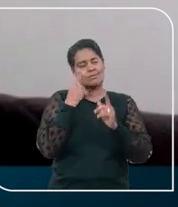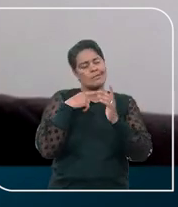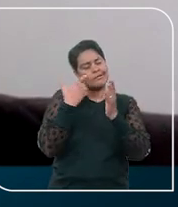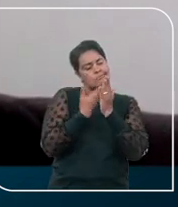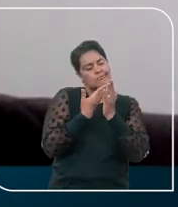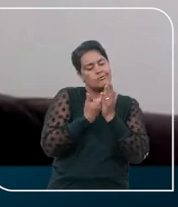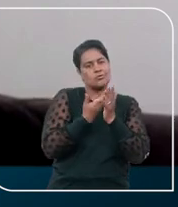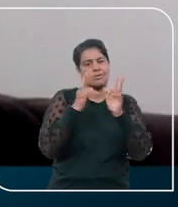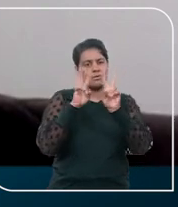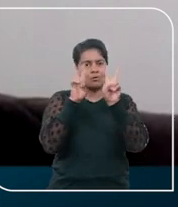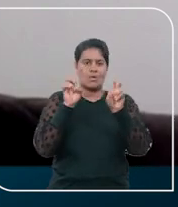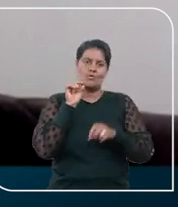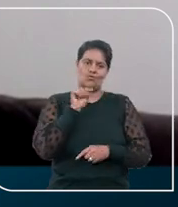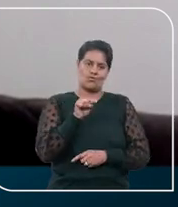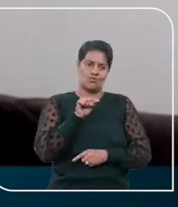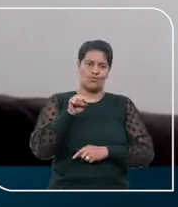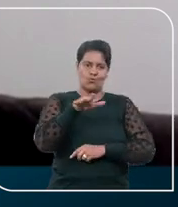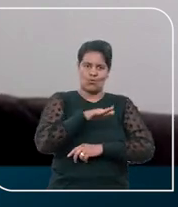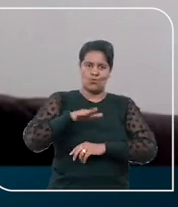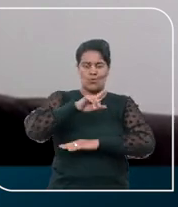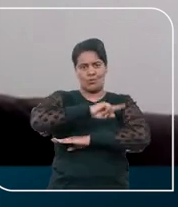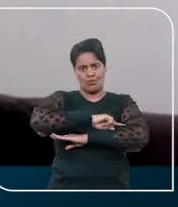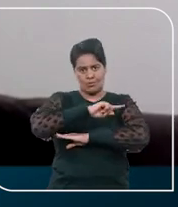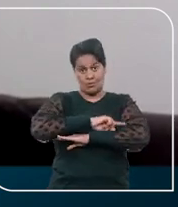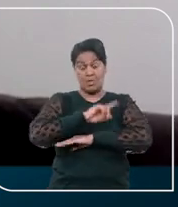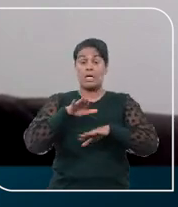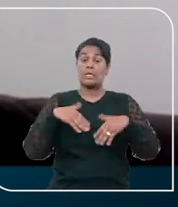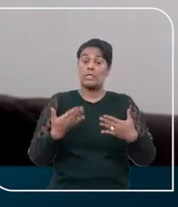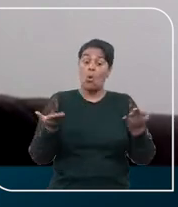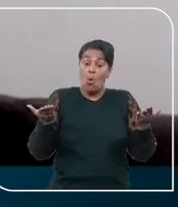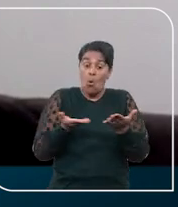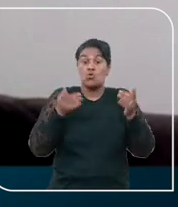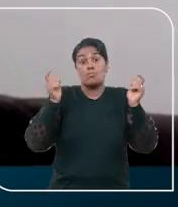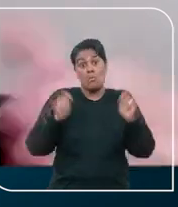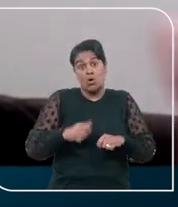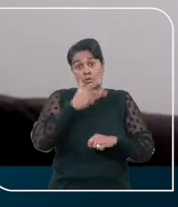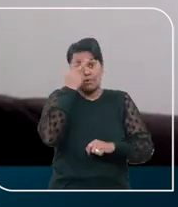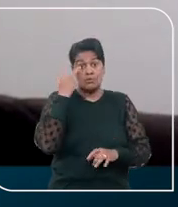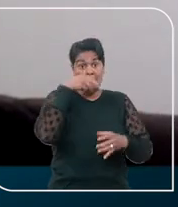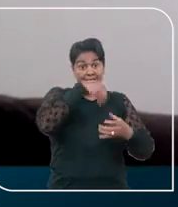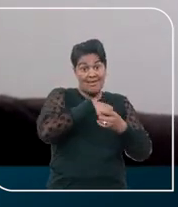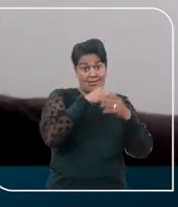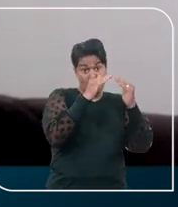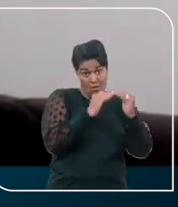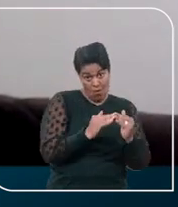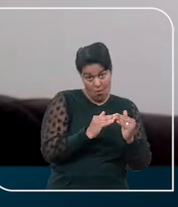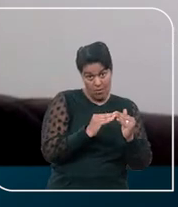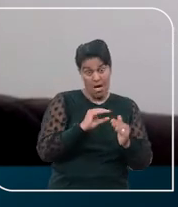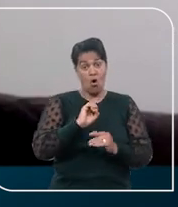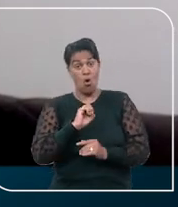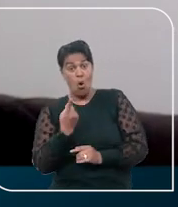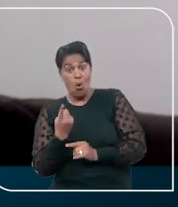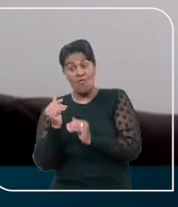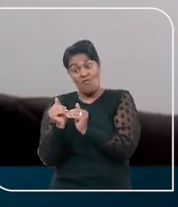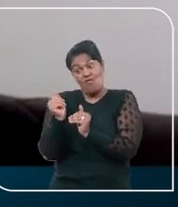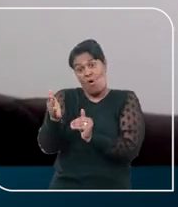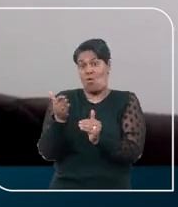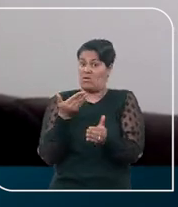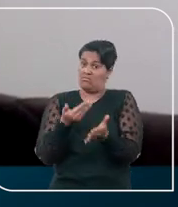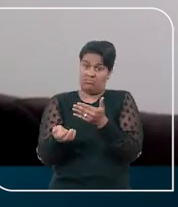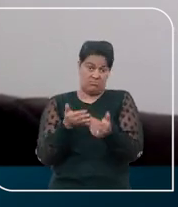sim, hoje podemos ter a figura do síndico morador condômino ou síndico não condômino, vulgo